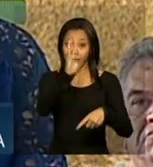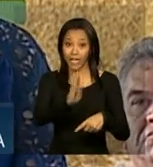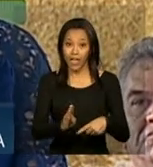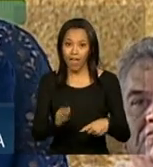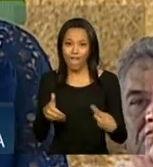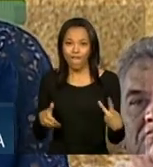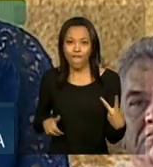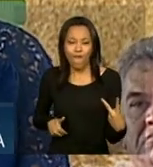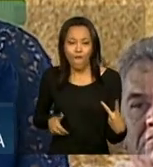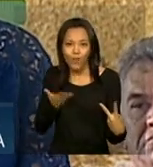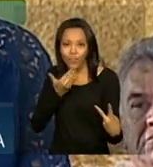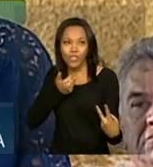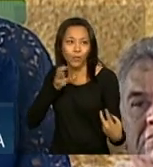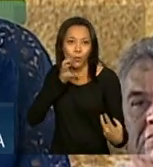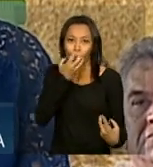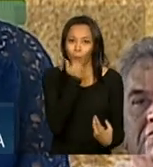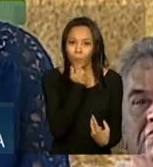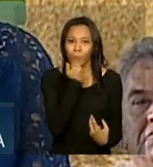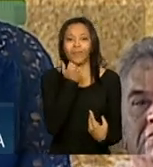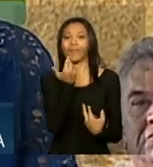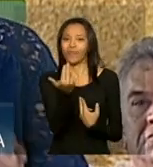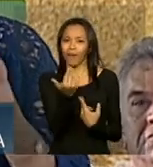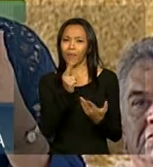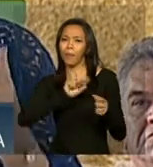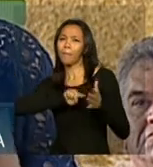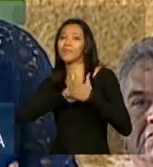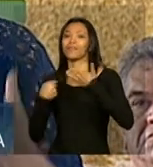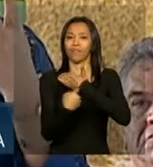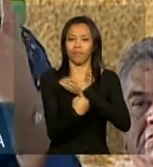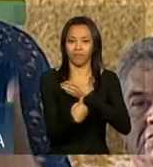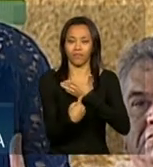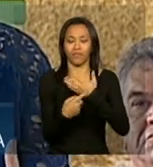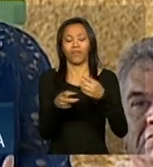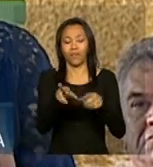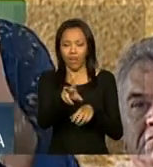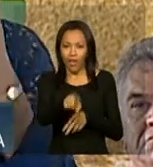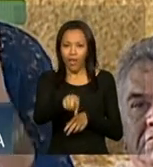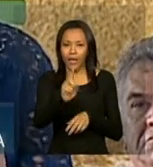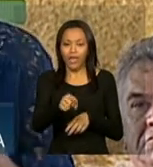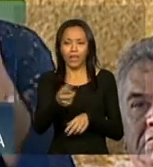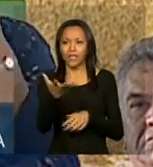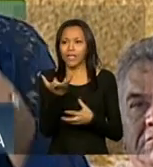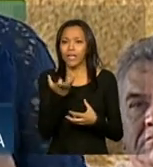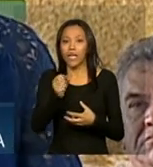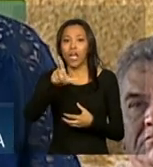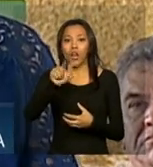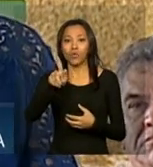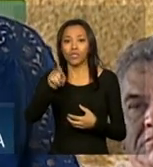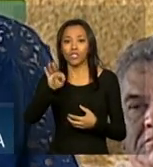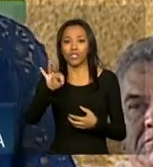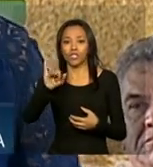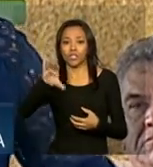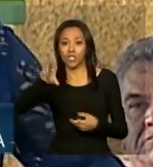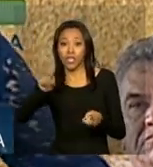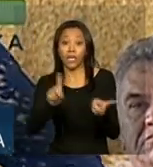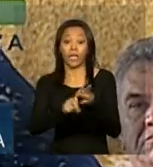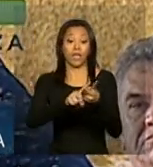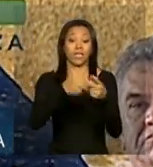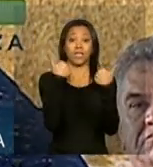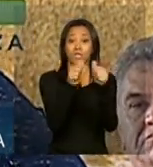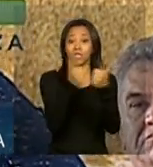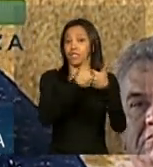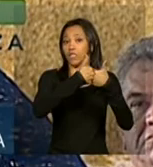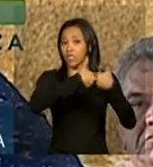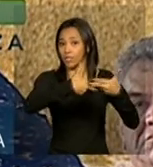com a vontade de comer. A fome, a demanda imensa por logística e transporte, e a vontade